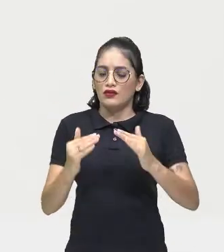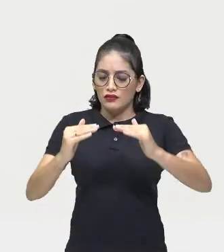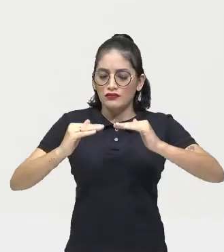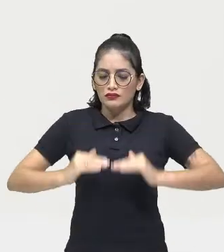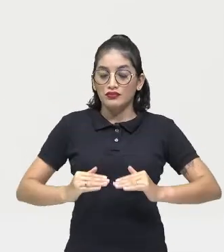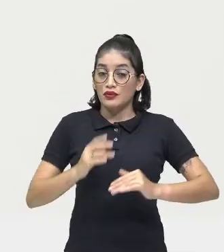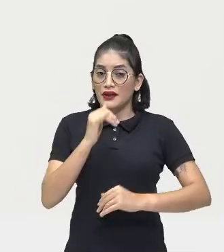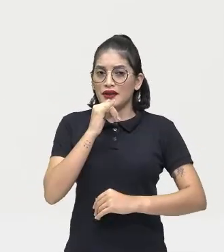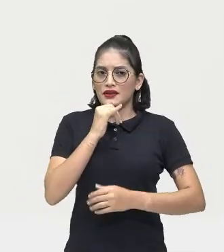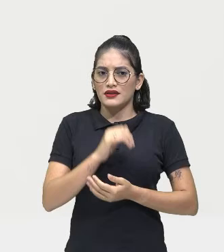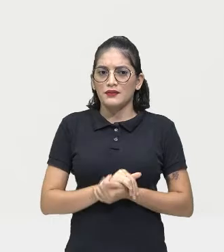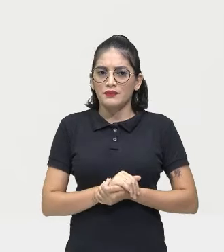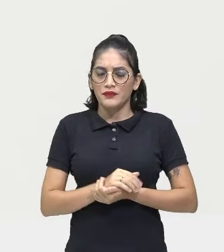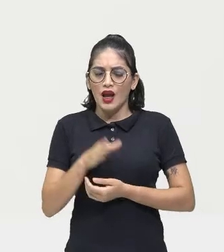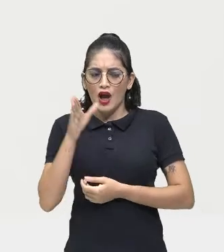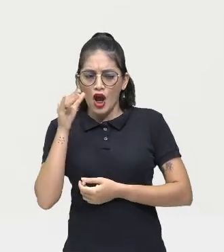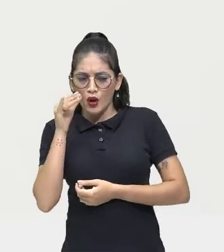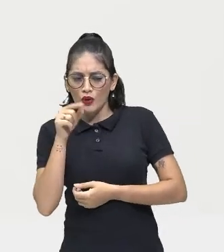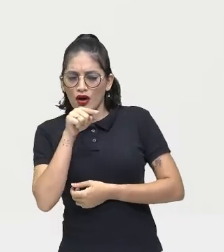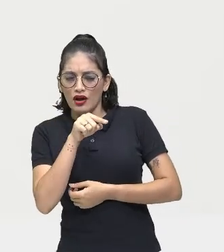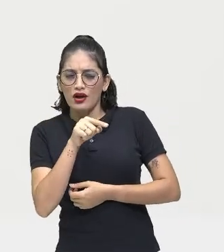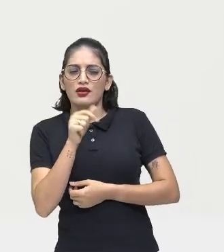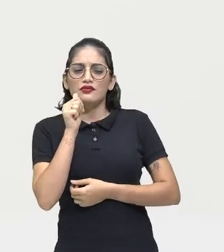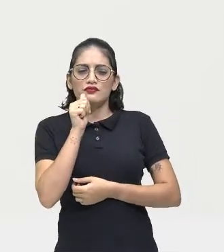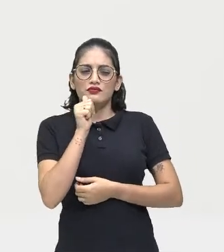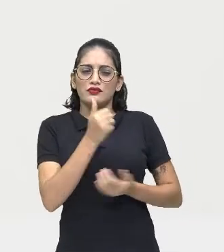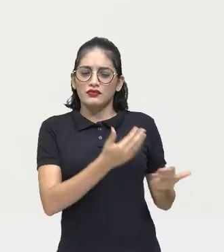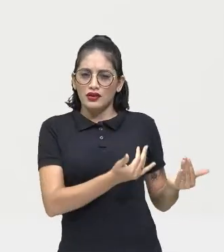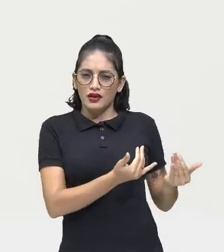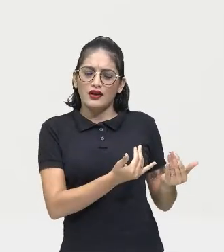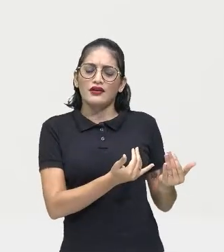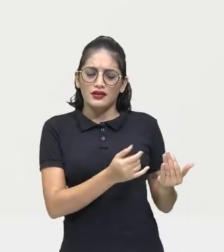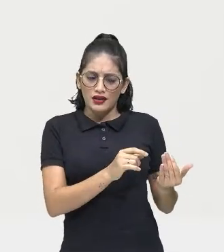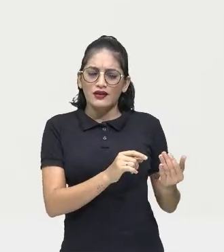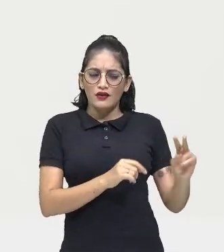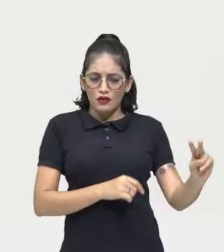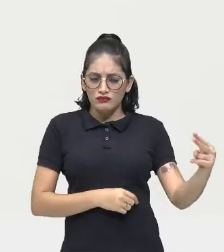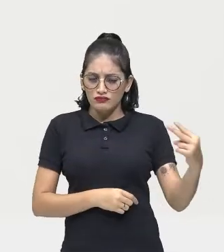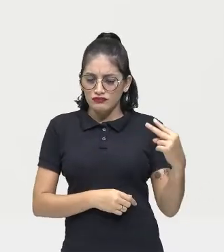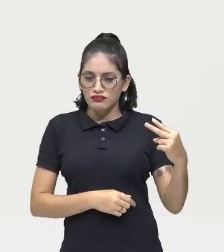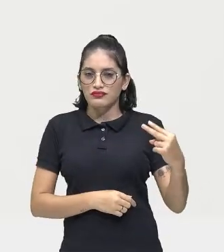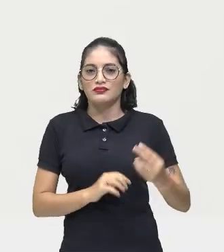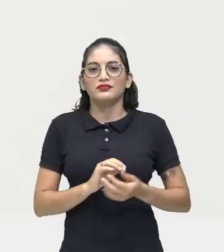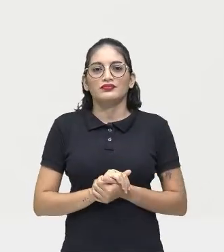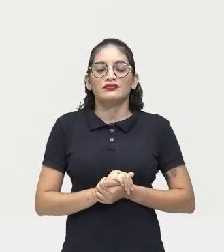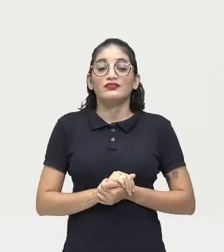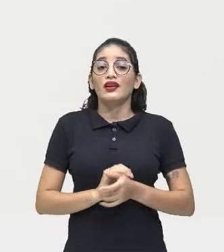aqui. Curiosa, aquela garota observou-me. Observem,